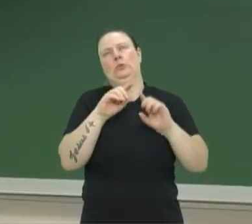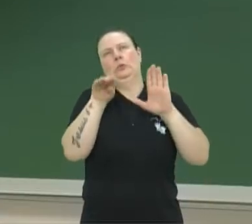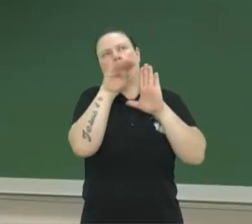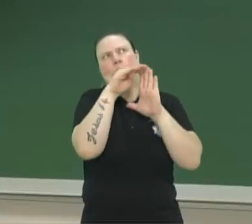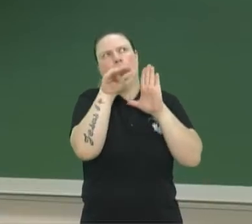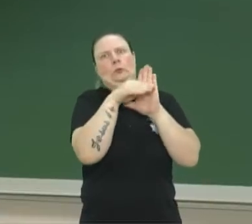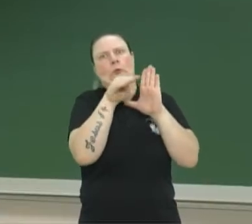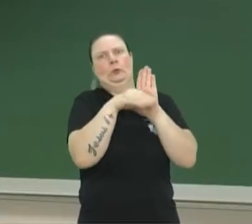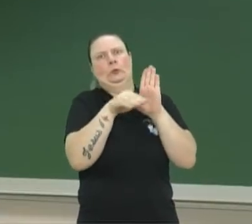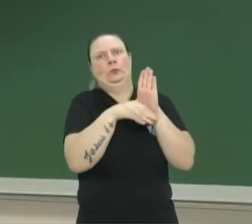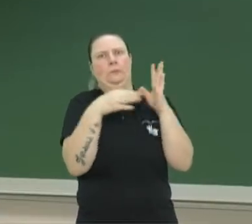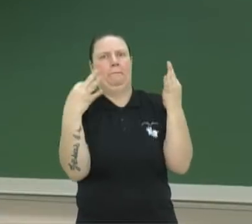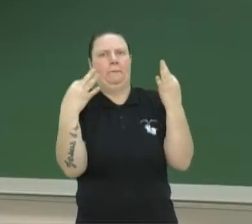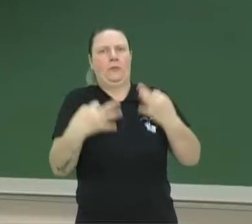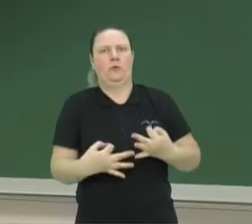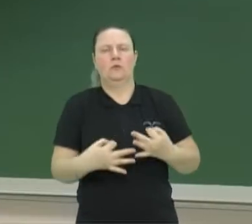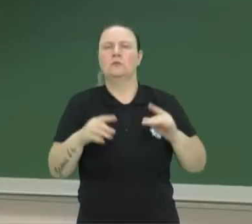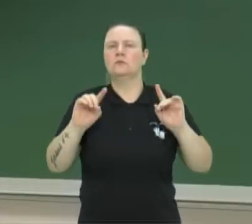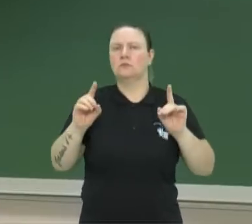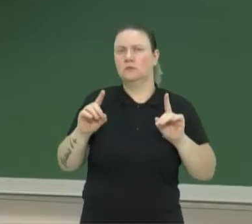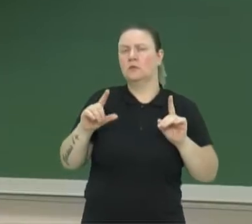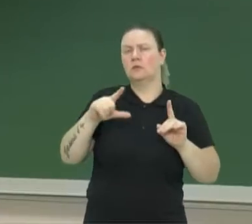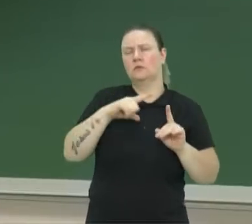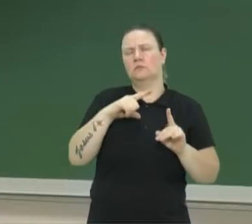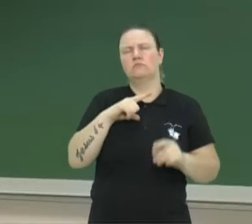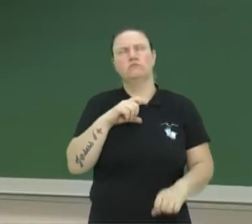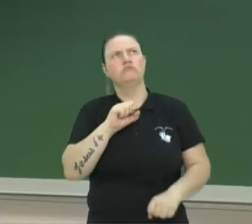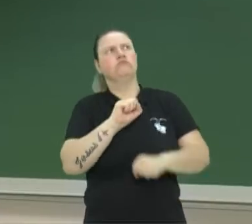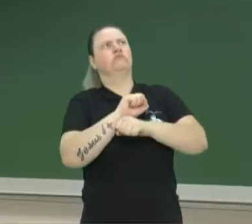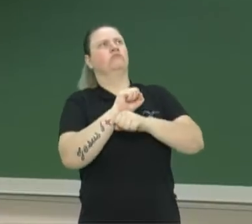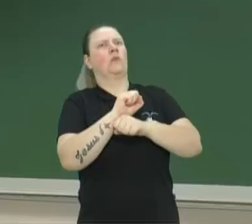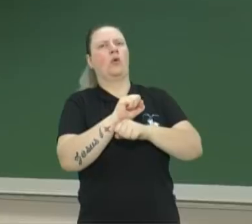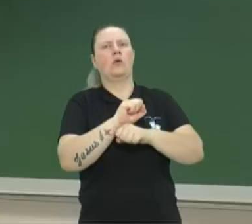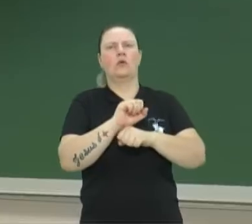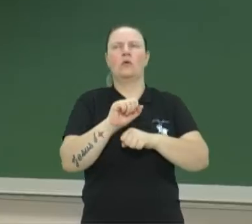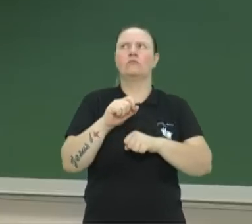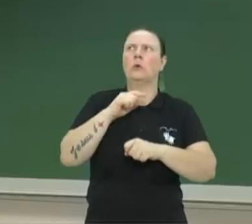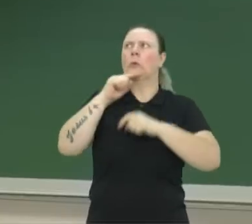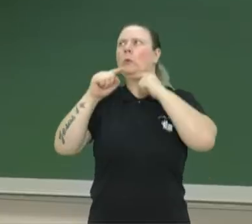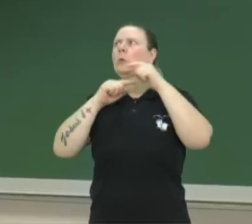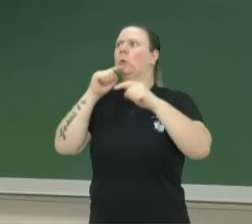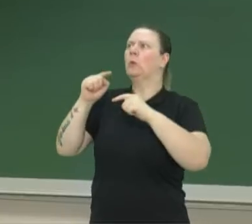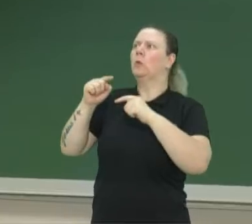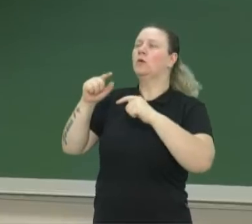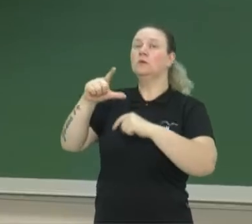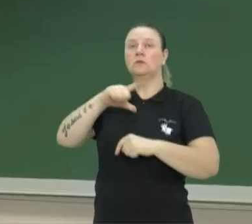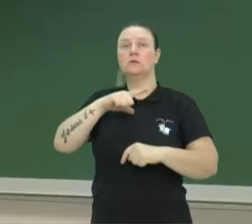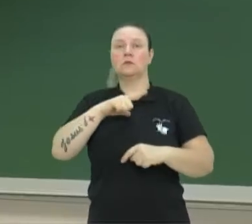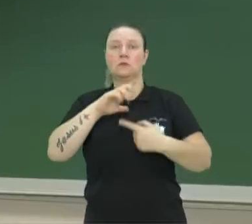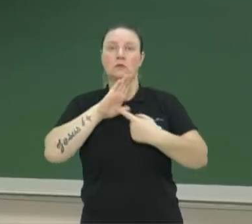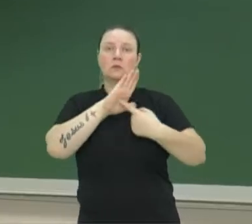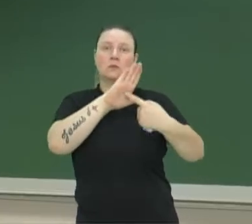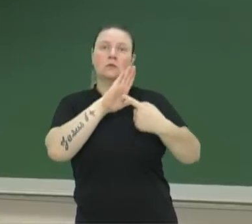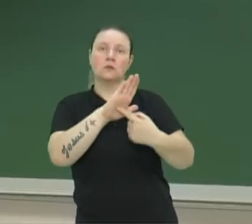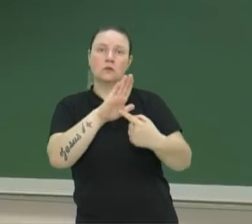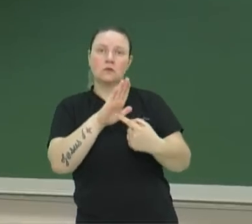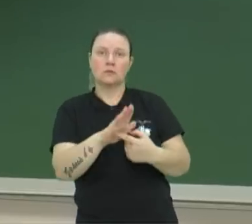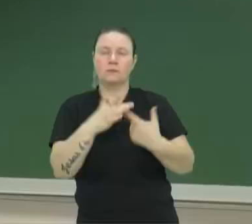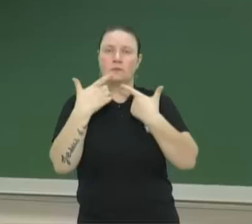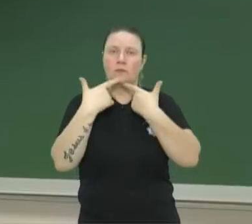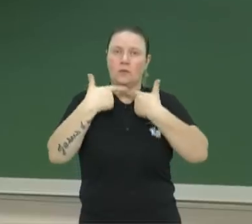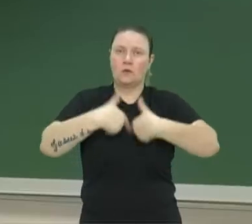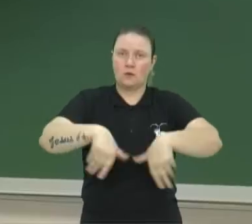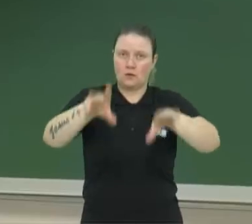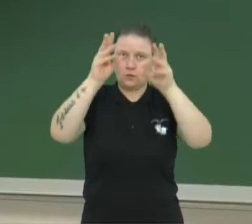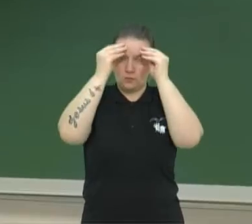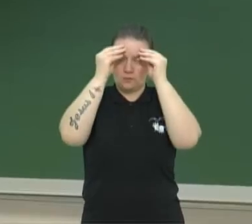se fosse perfeito, né? Tem lá as hesitações, tem ali as dúvidas, tudo que tem lá na linguagem oral, que é